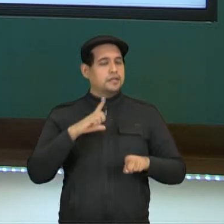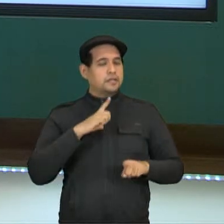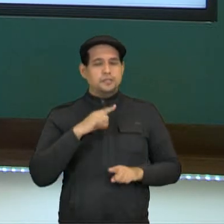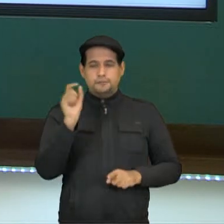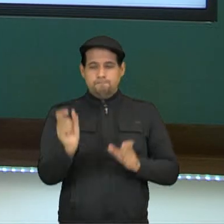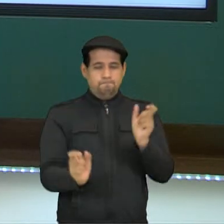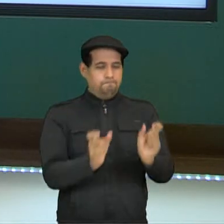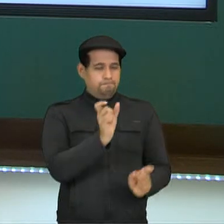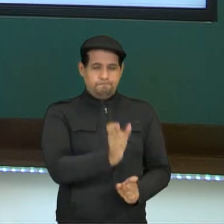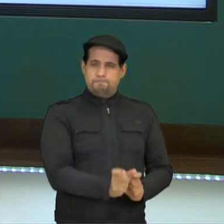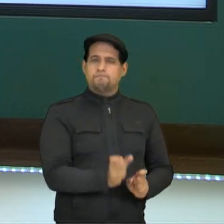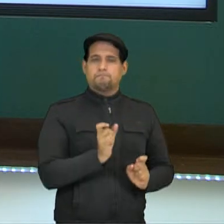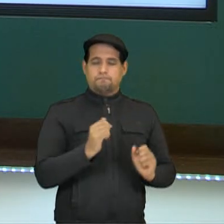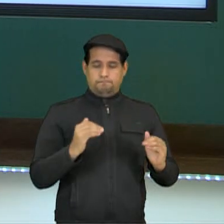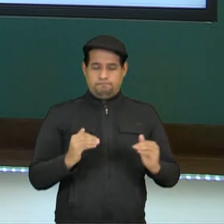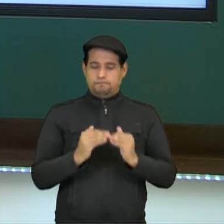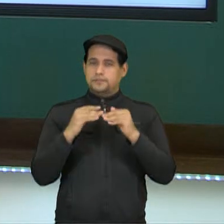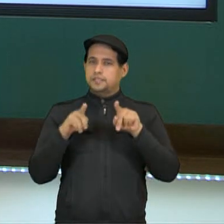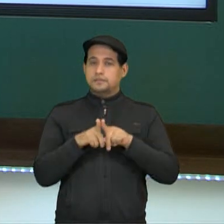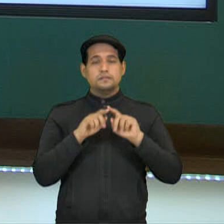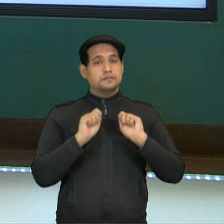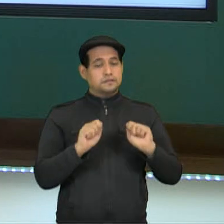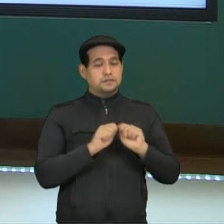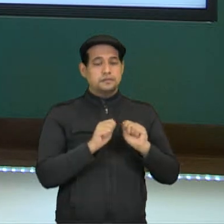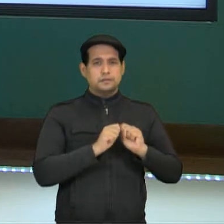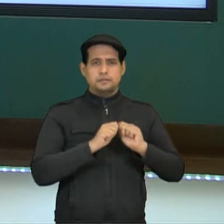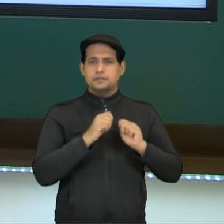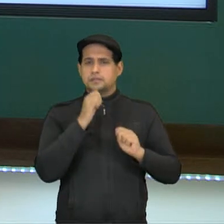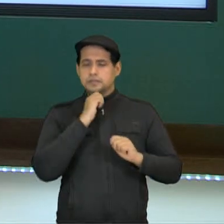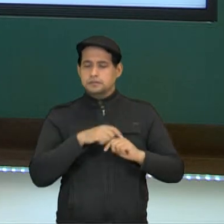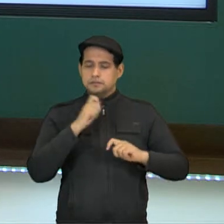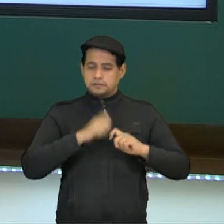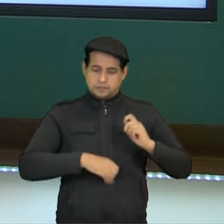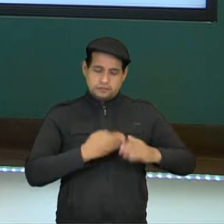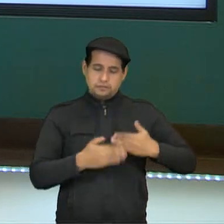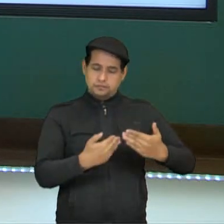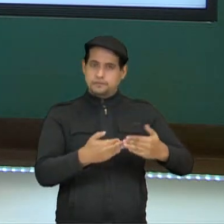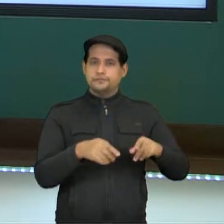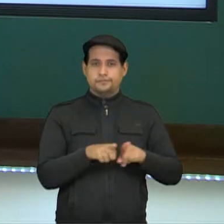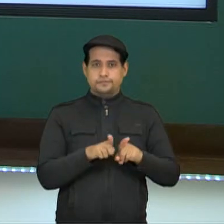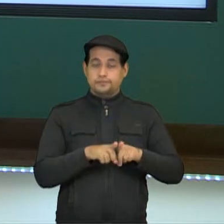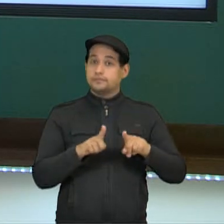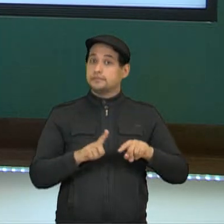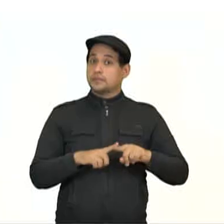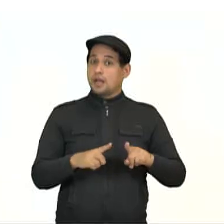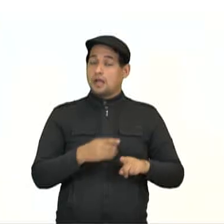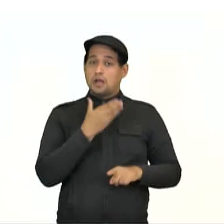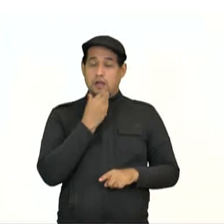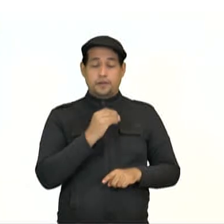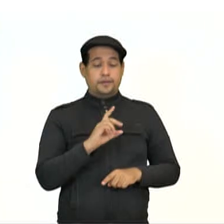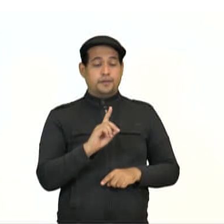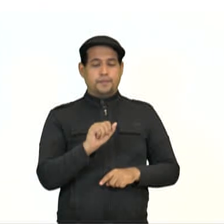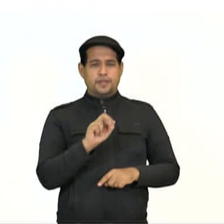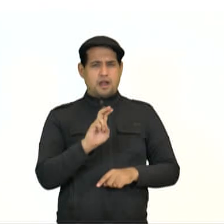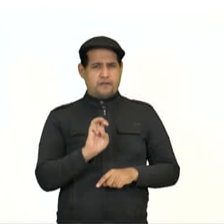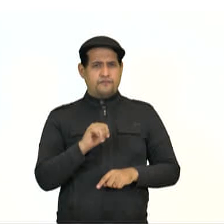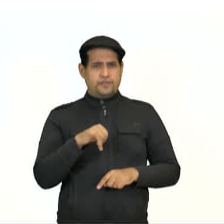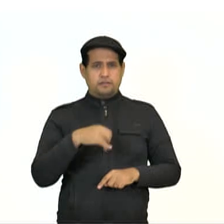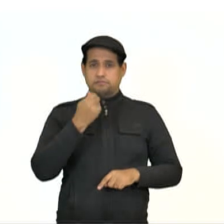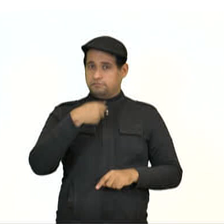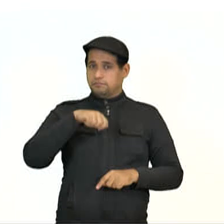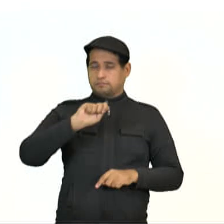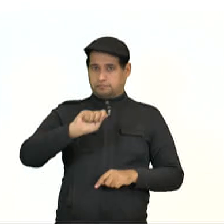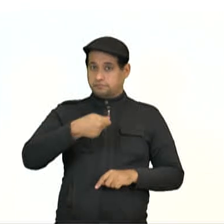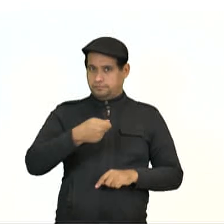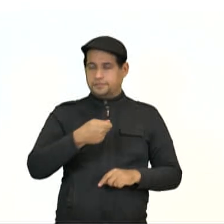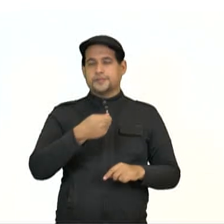características mais favoráveis, para você poder fazer o cruzamento e gerar uma reprodução. E Darwin, né, que foi quem falou sobre que